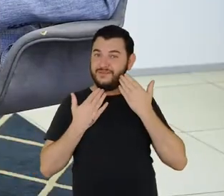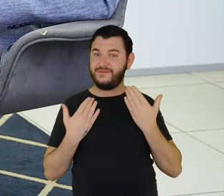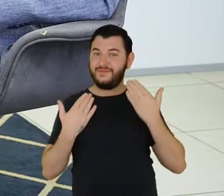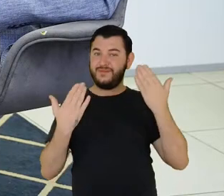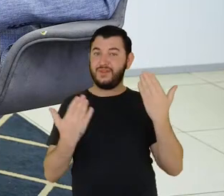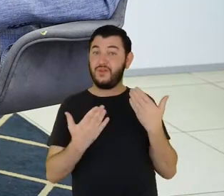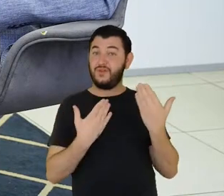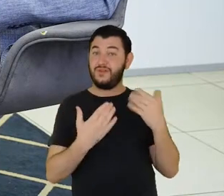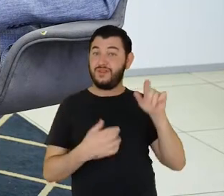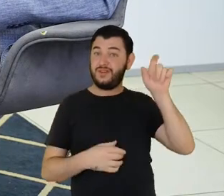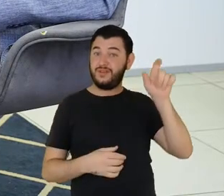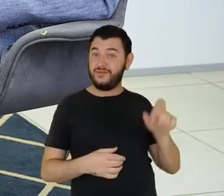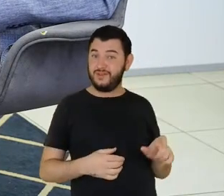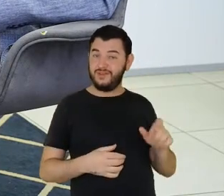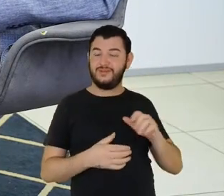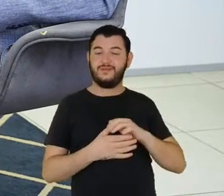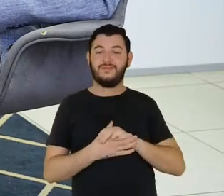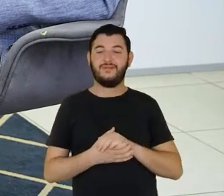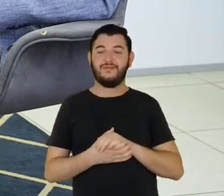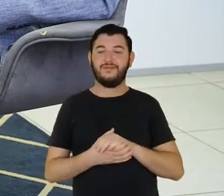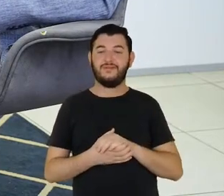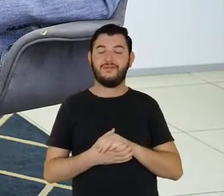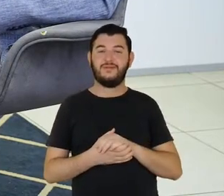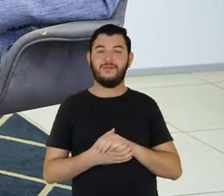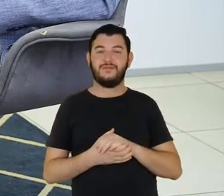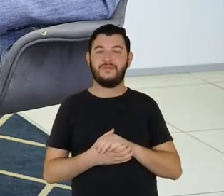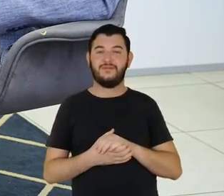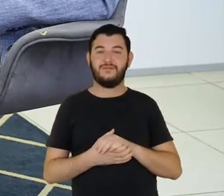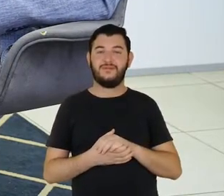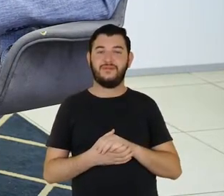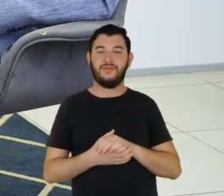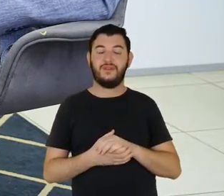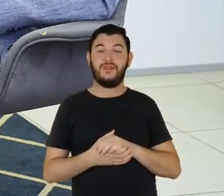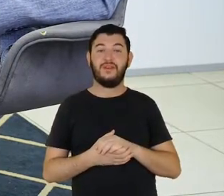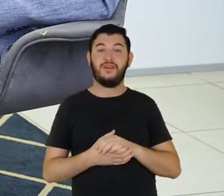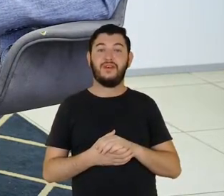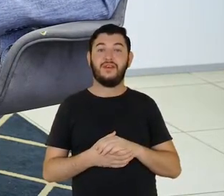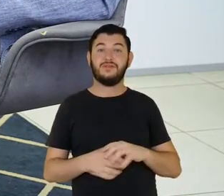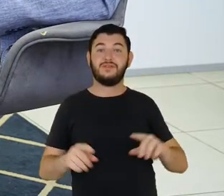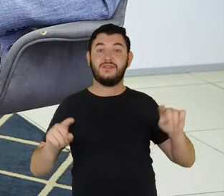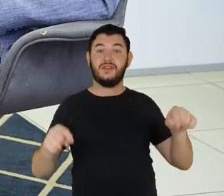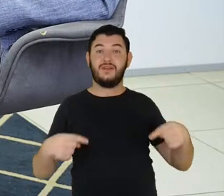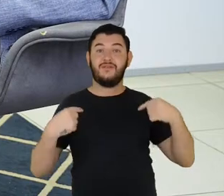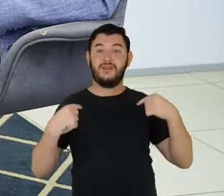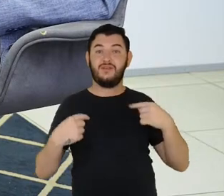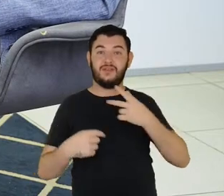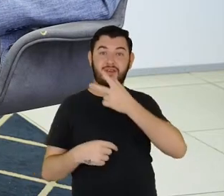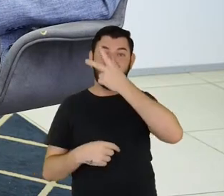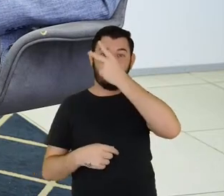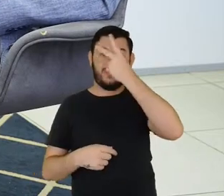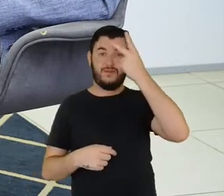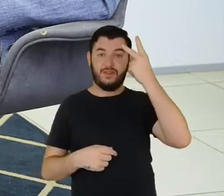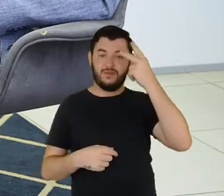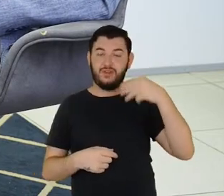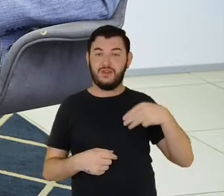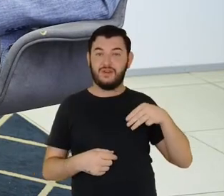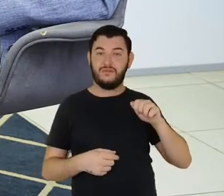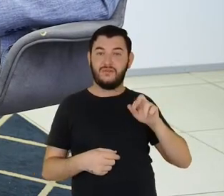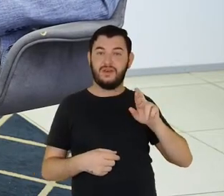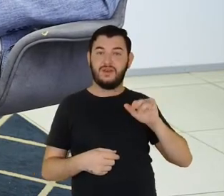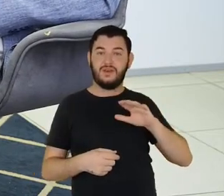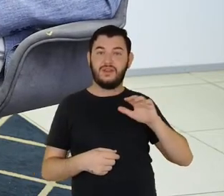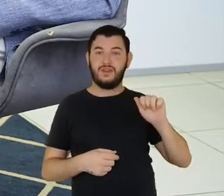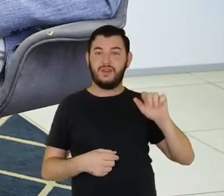desafio agora que você vai assumir na Prefeitura de Maricá, no Rio de Janeiro, né? Na direção de projetos culturais aí do prefeito